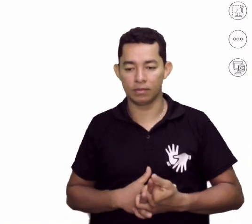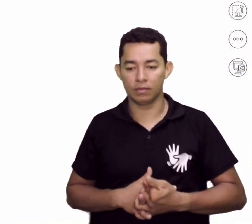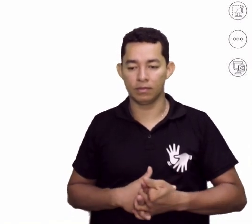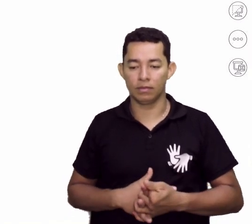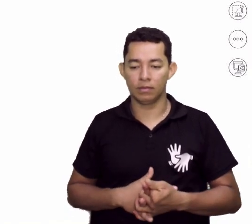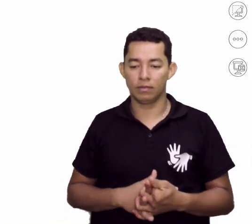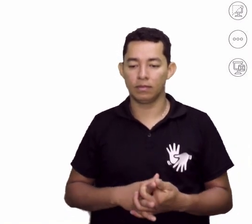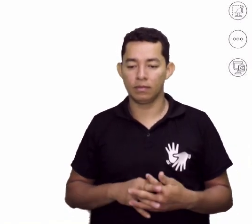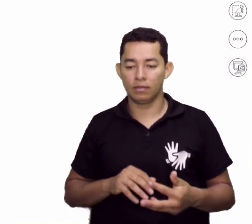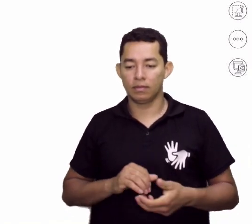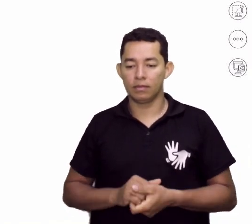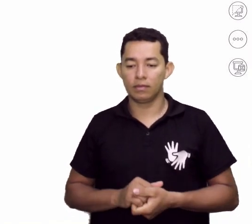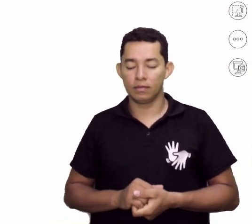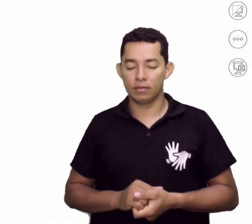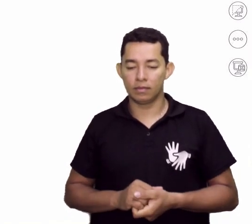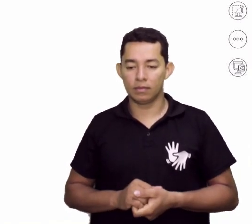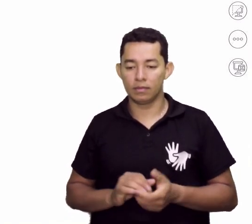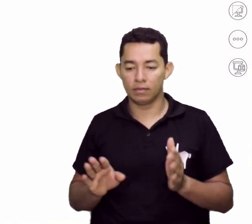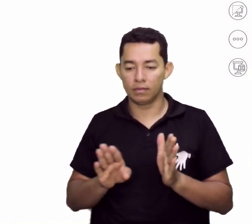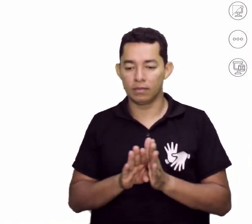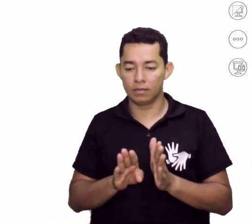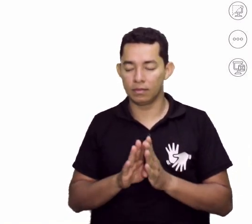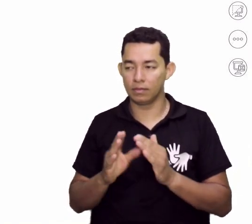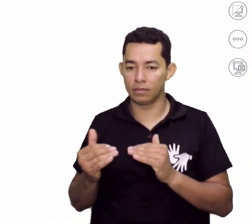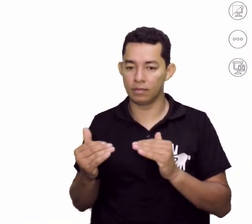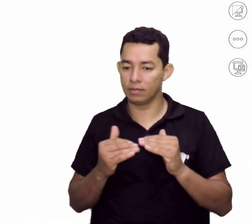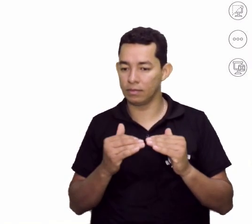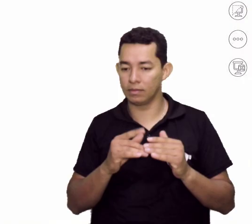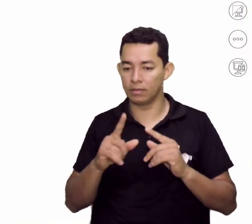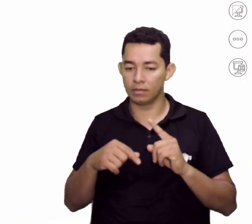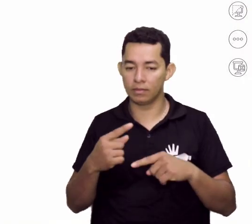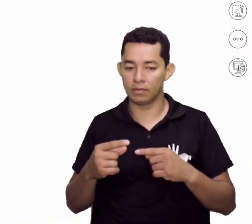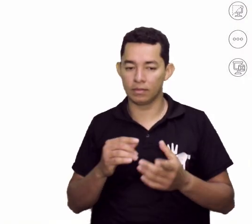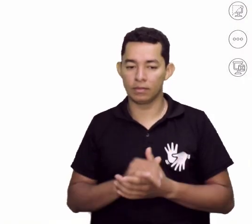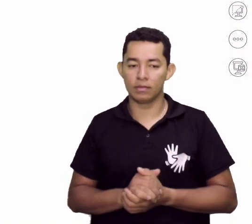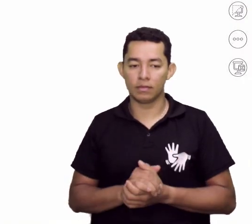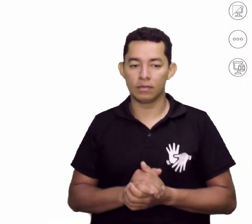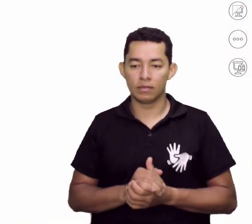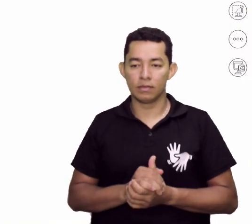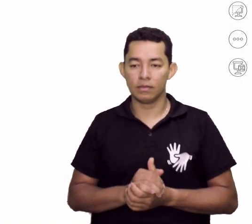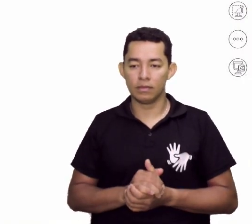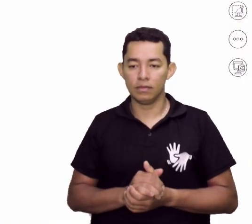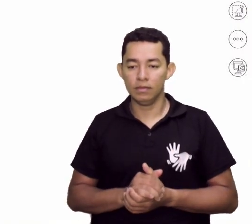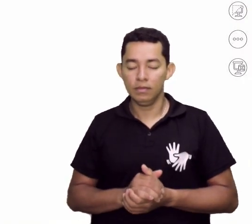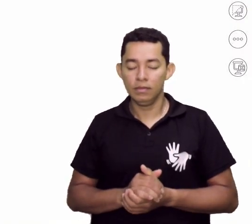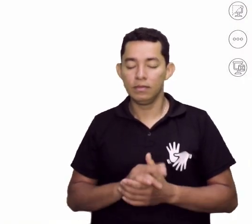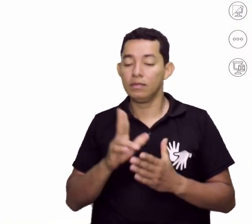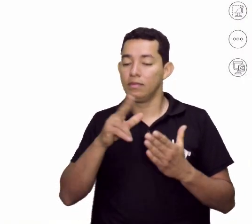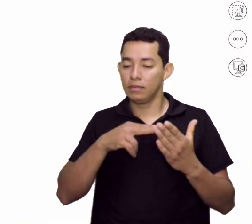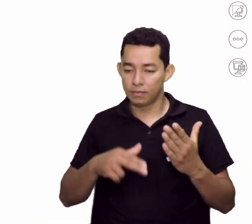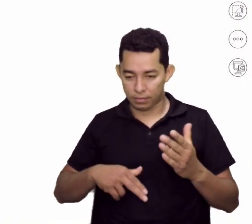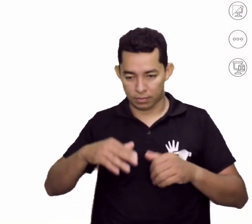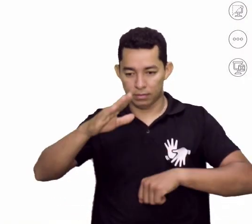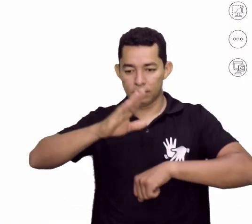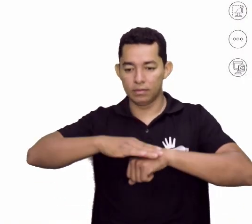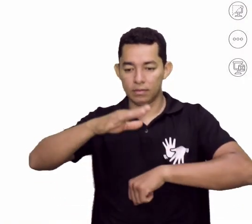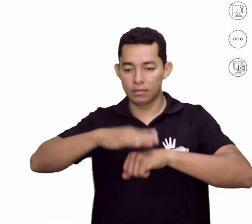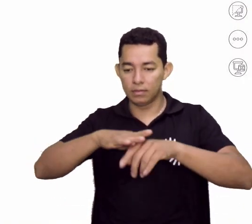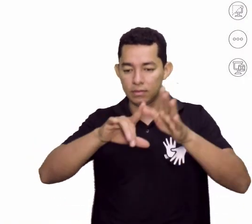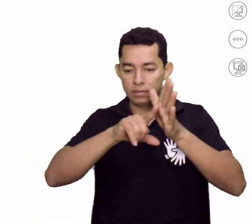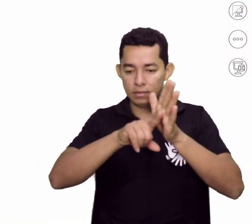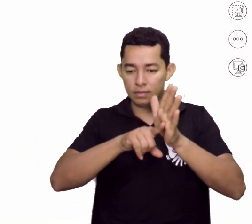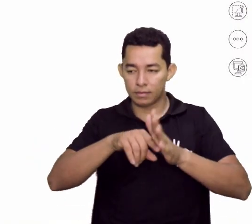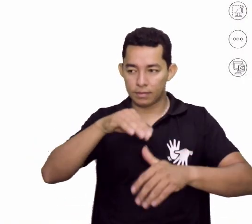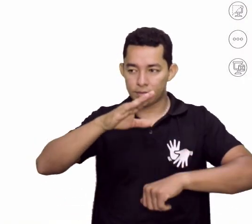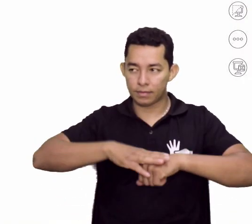Vamos chegar no consenso depois, tá bom? Então, leia mais, pesquise